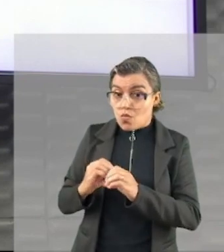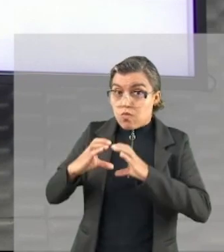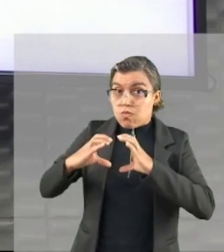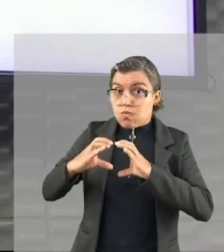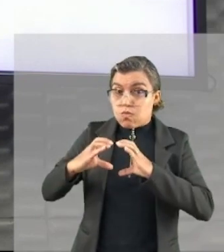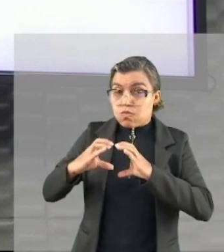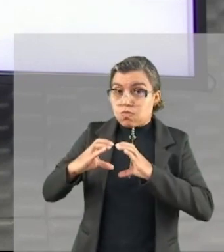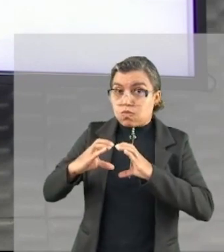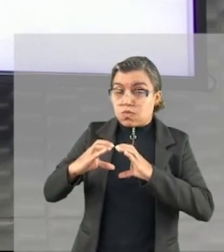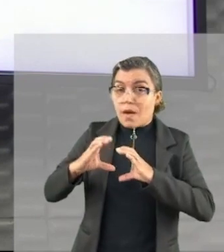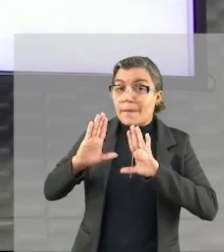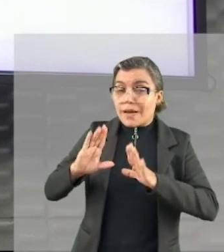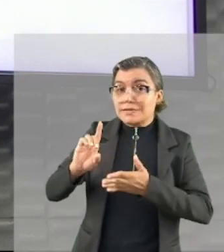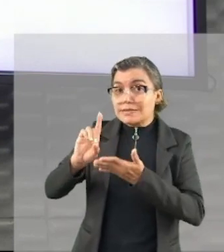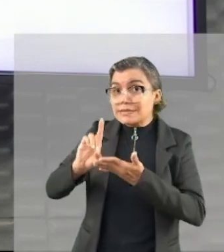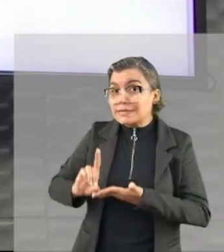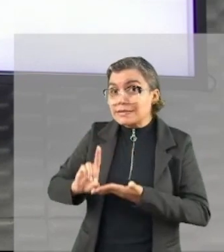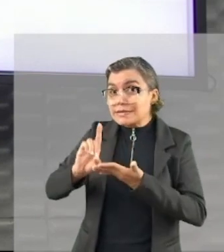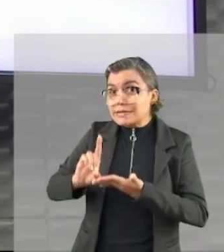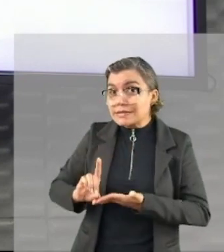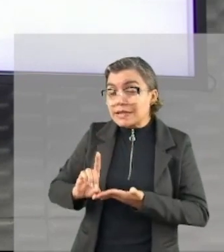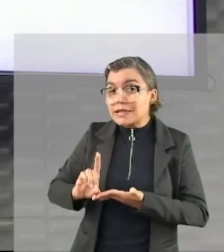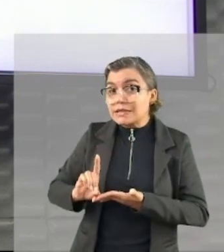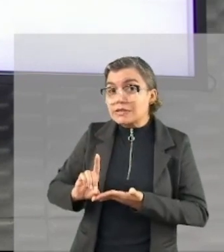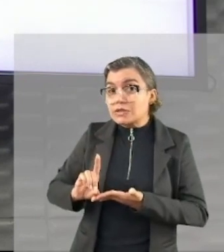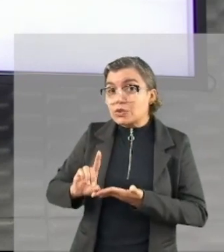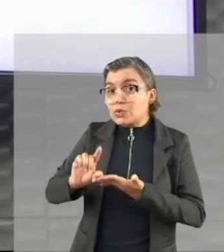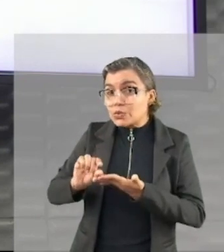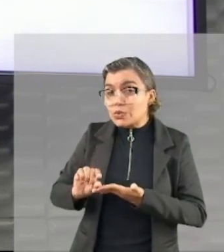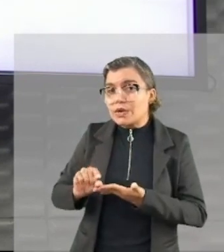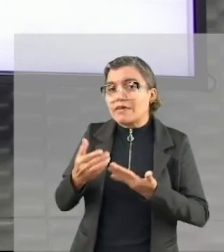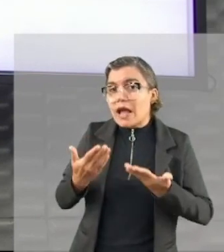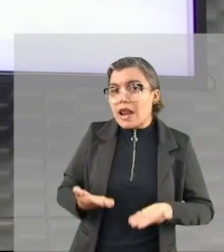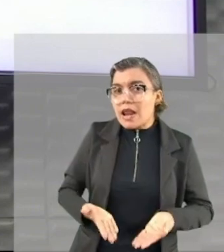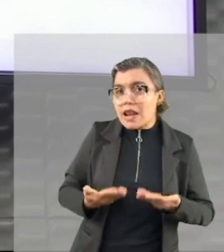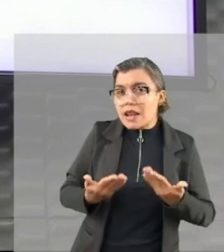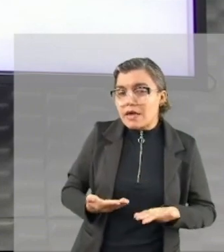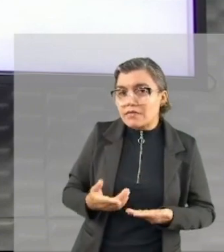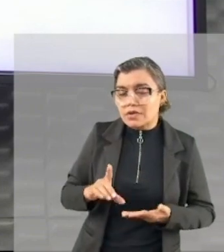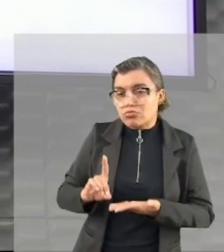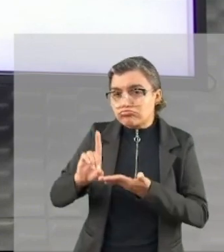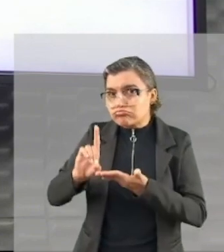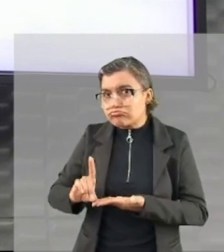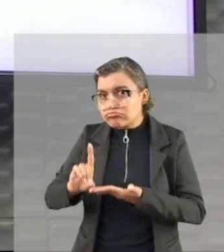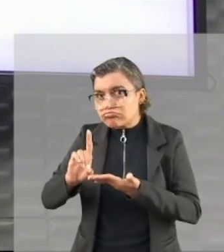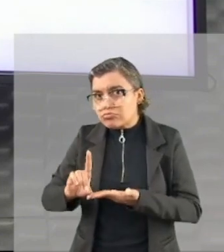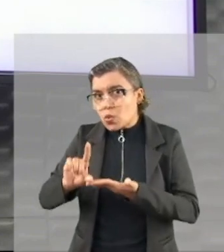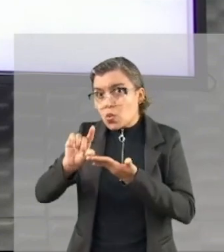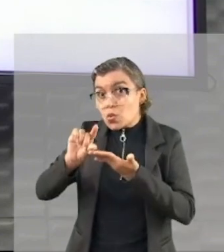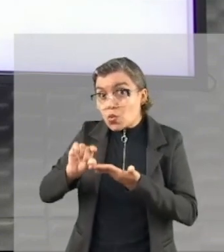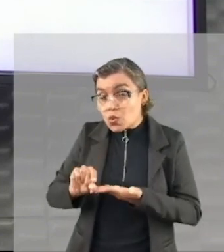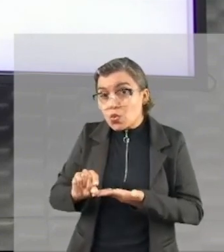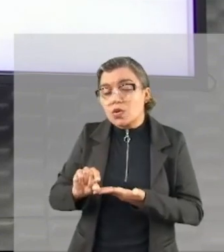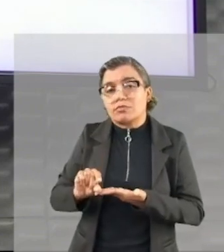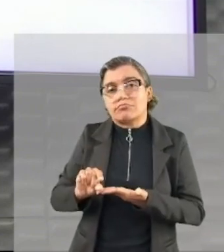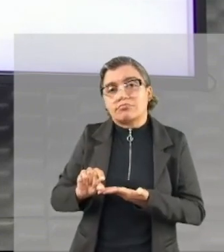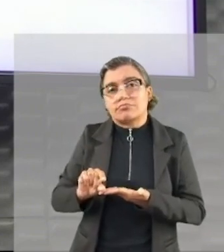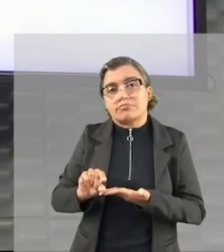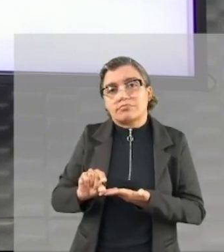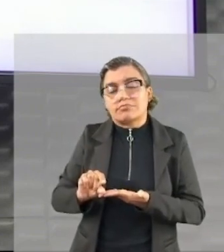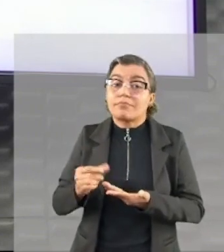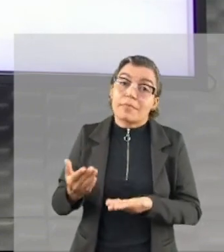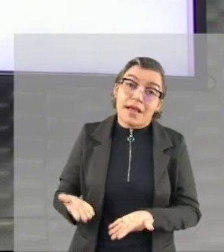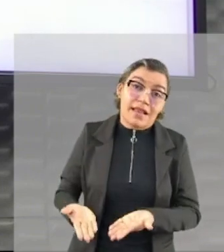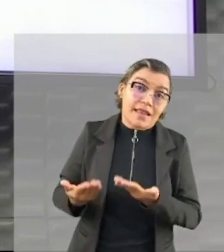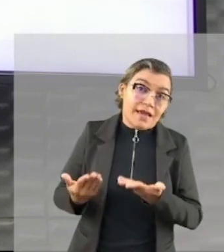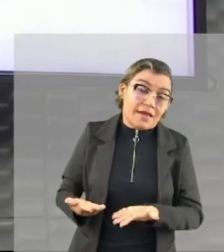densidade dele diminui, ele fica menos denso. E aí, no que ele fica menos denso, ele fica mais